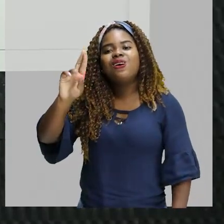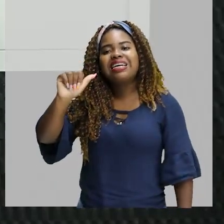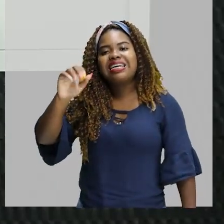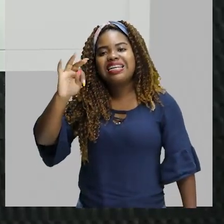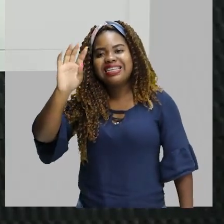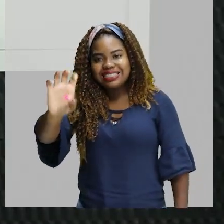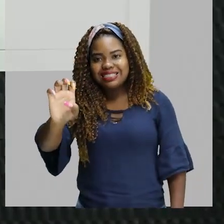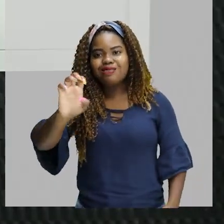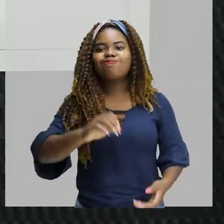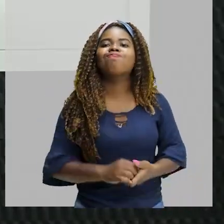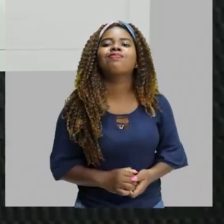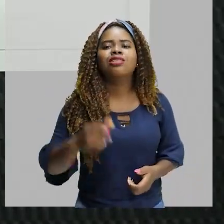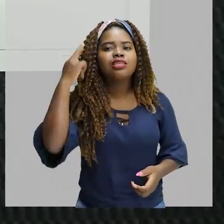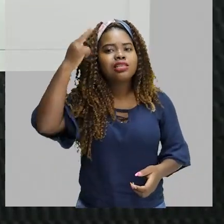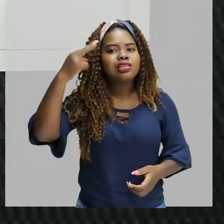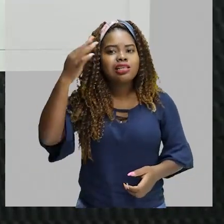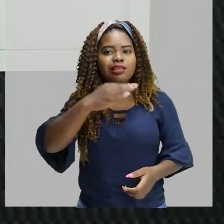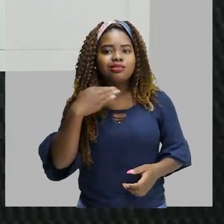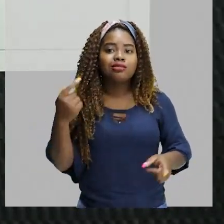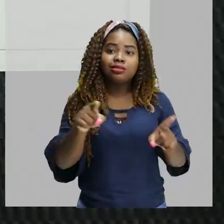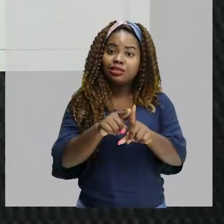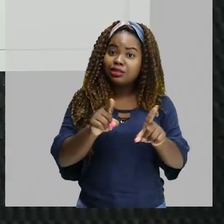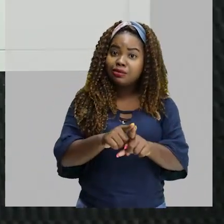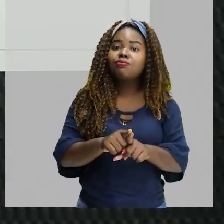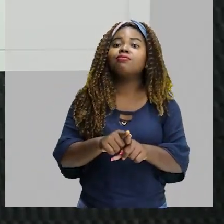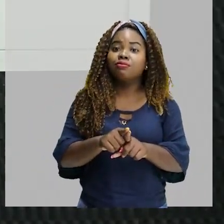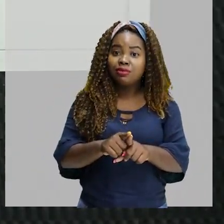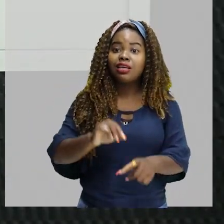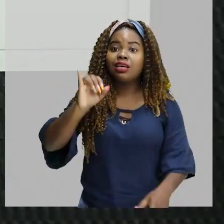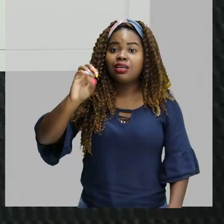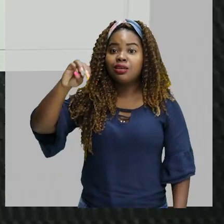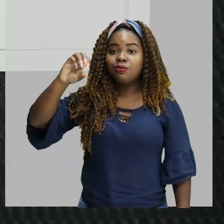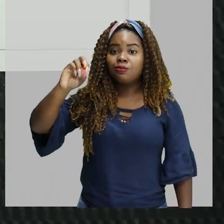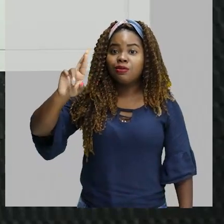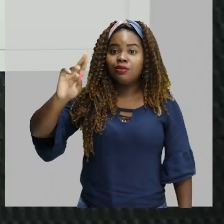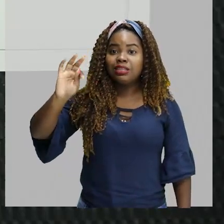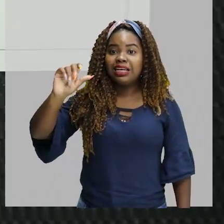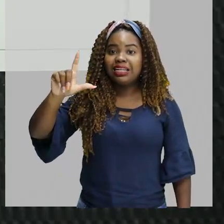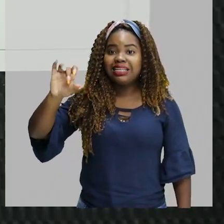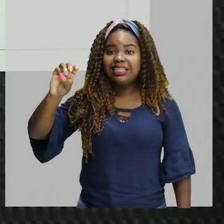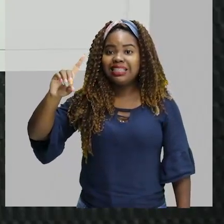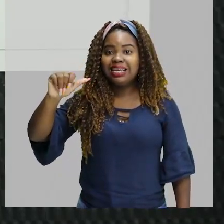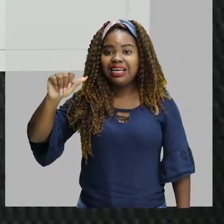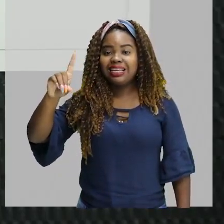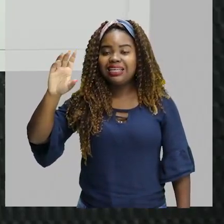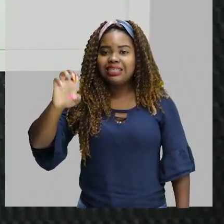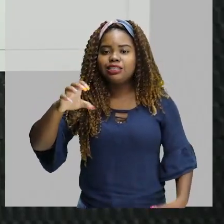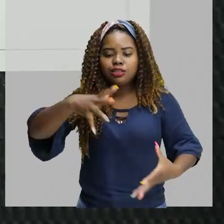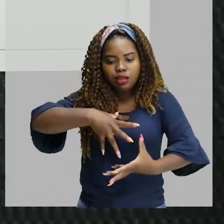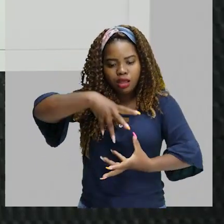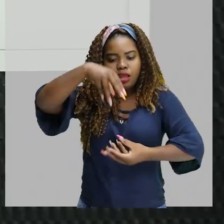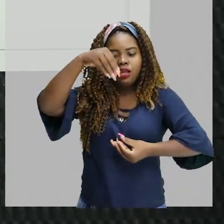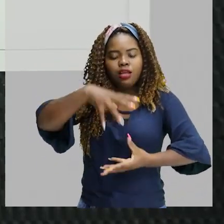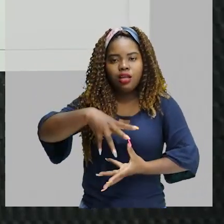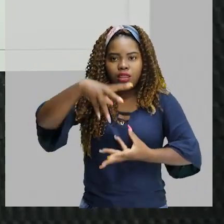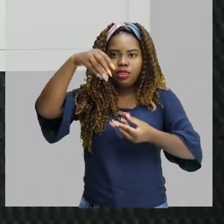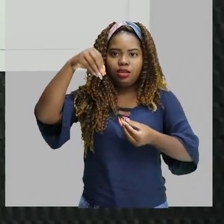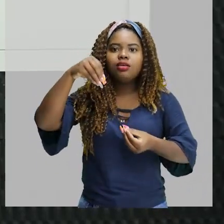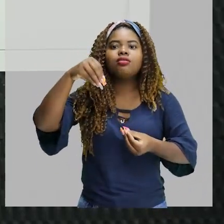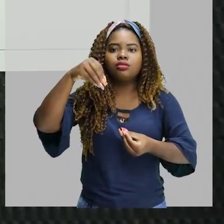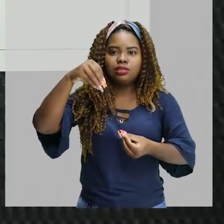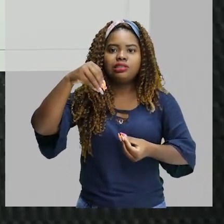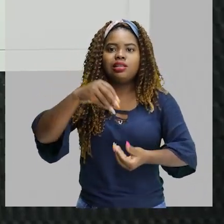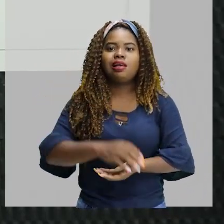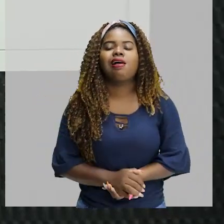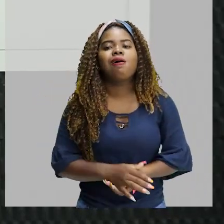reflexões sobre a morte e com a imortalidade da alma. Então, em Sócrates, né, nós temos aquela morte lendária, a